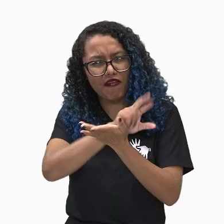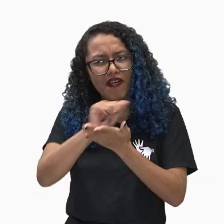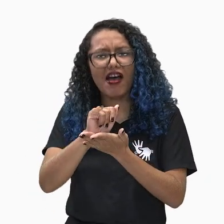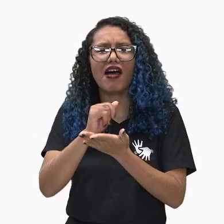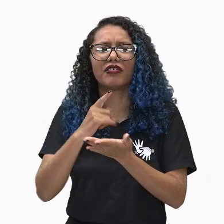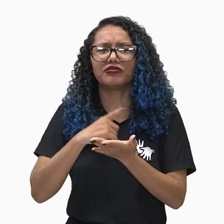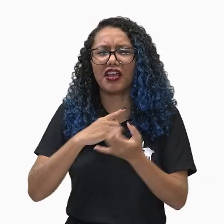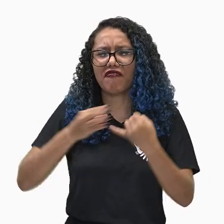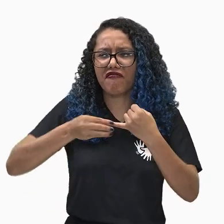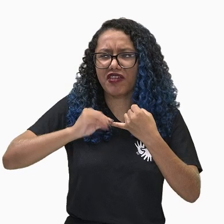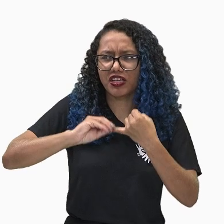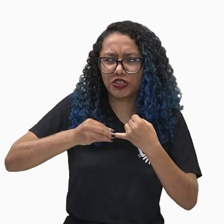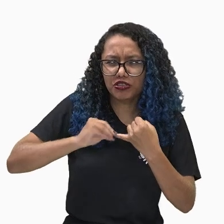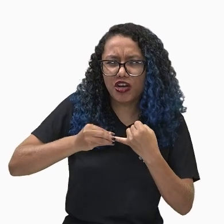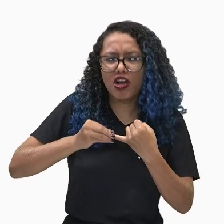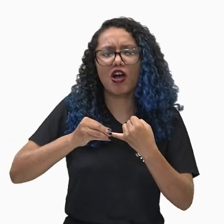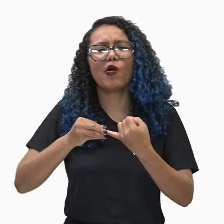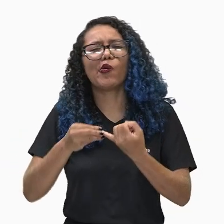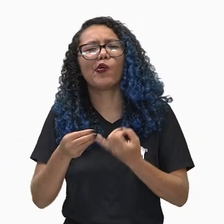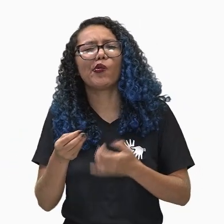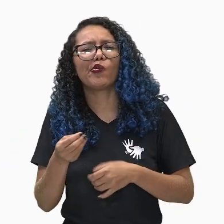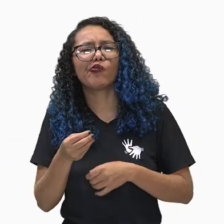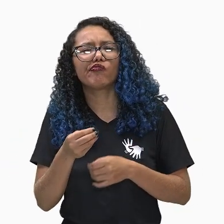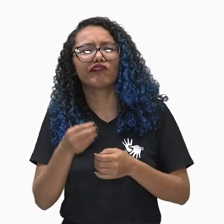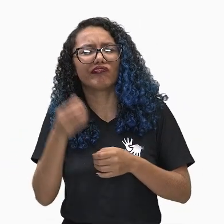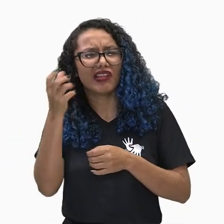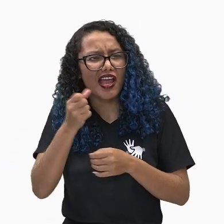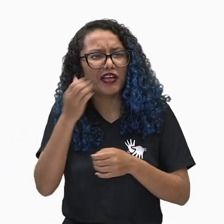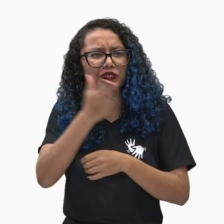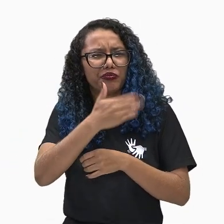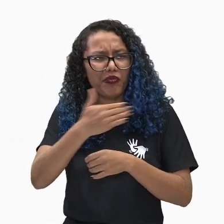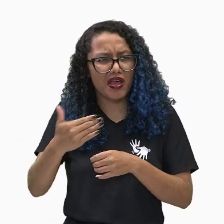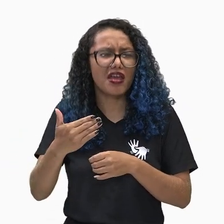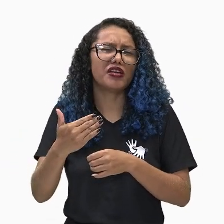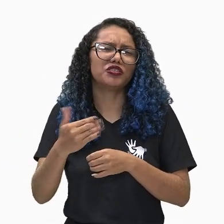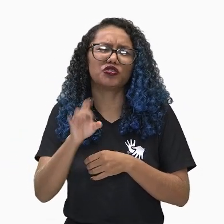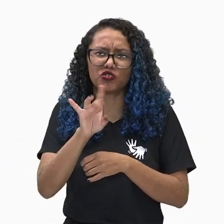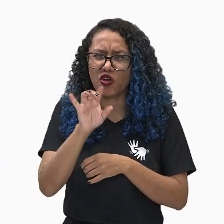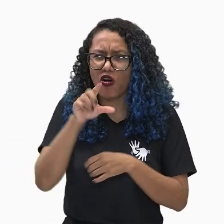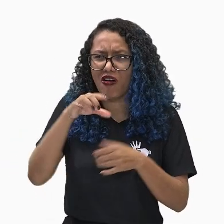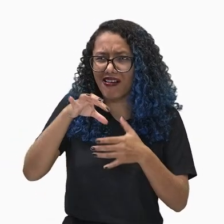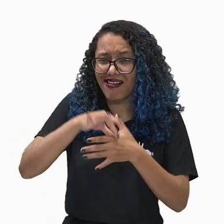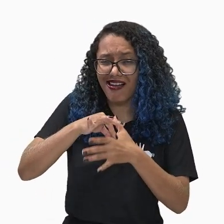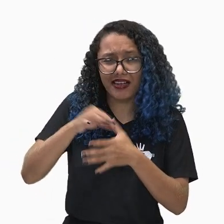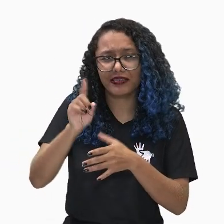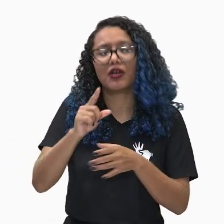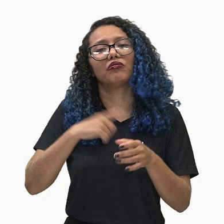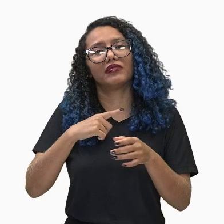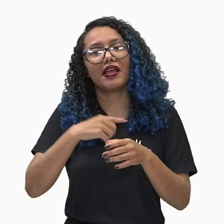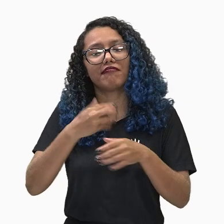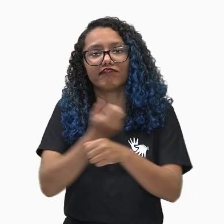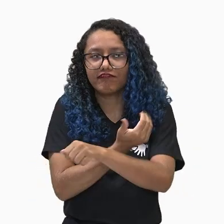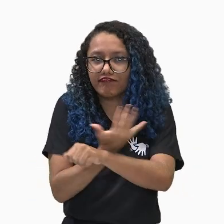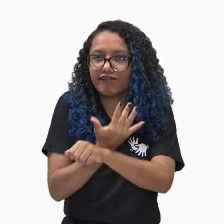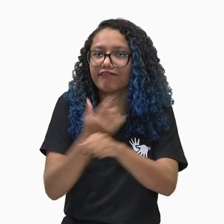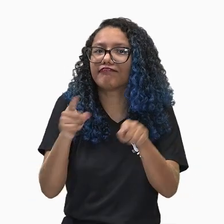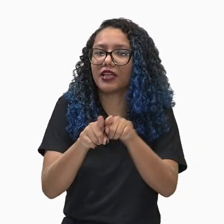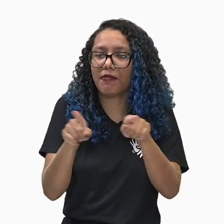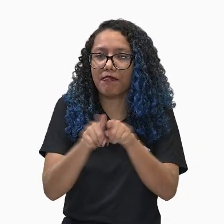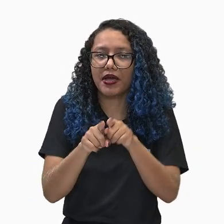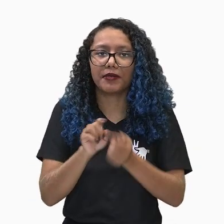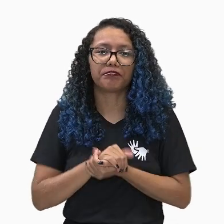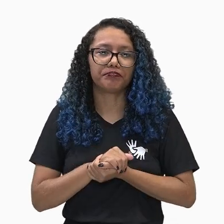leitilha. Então, observe aí, proteína não é só em carne, tem nos vegetais também, certo? E